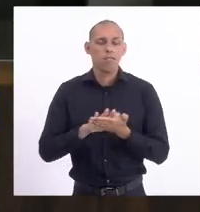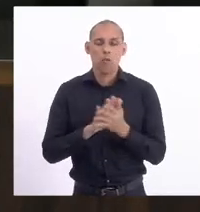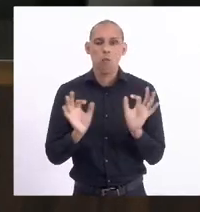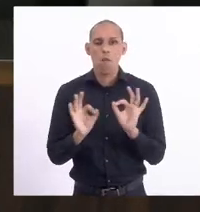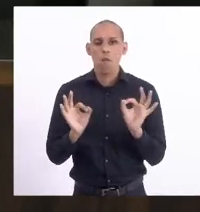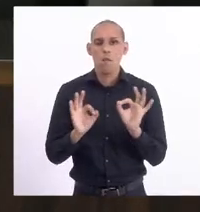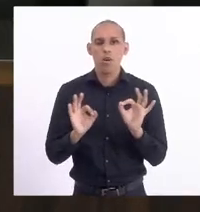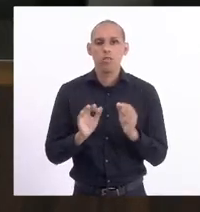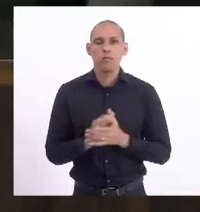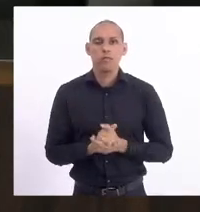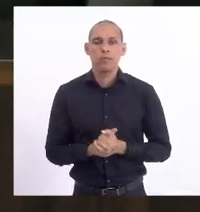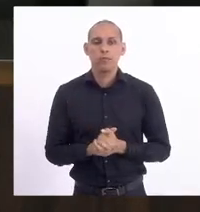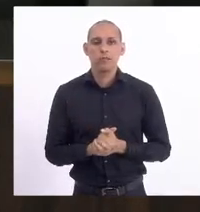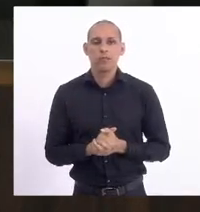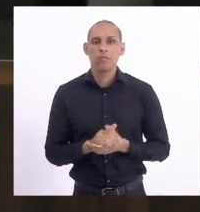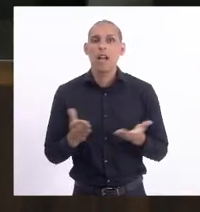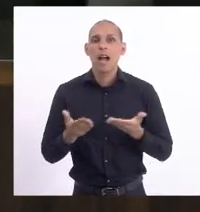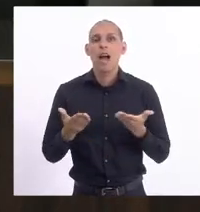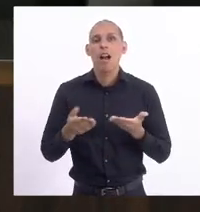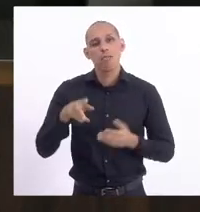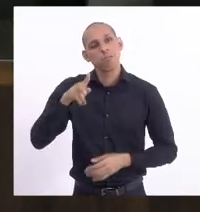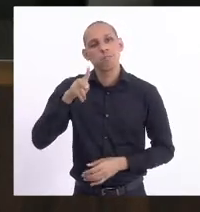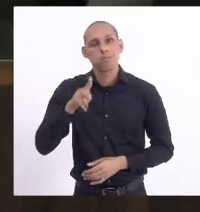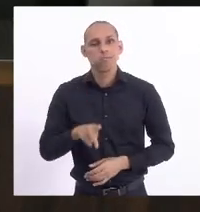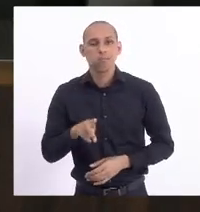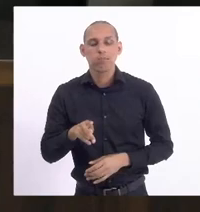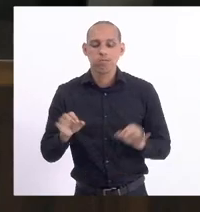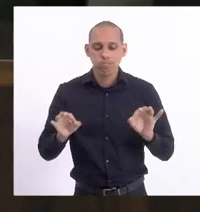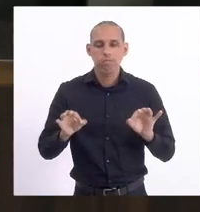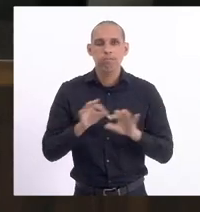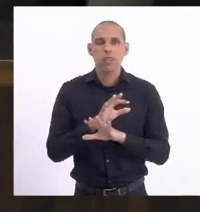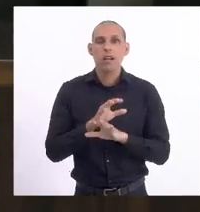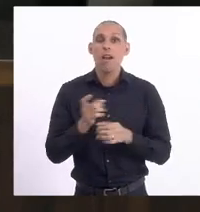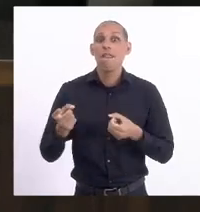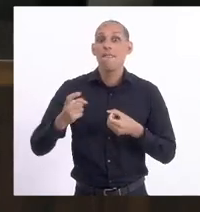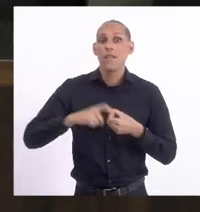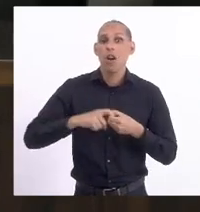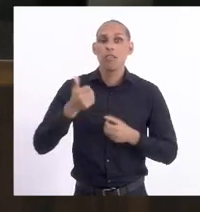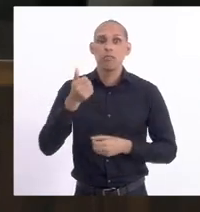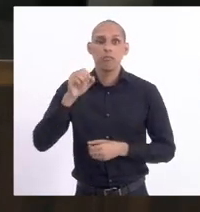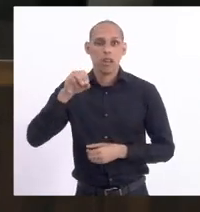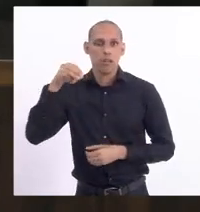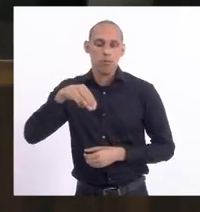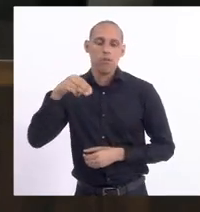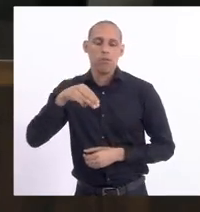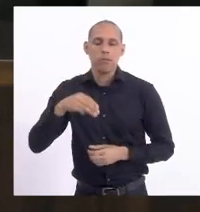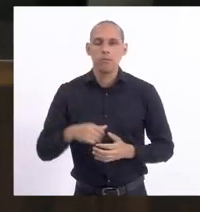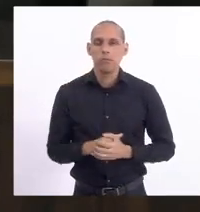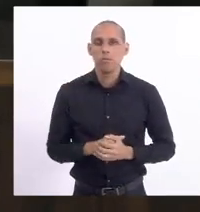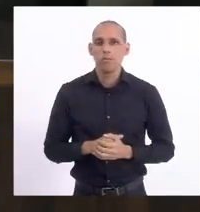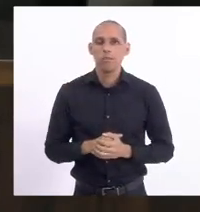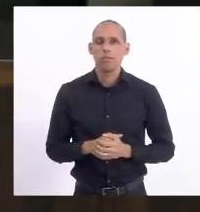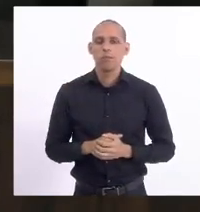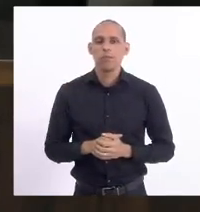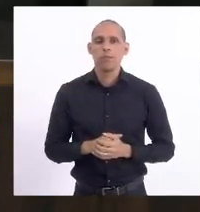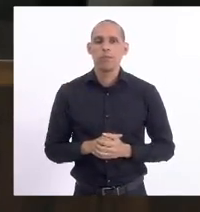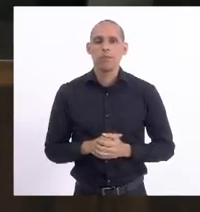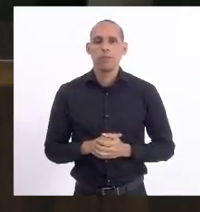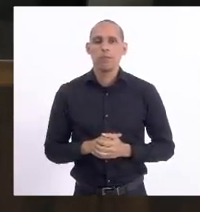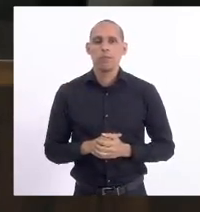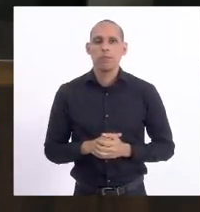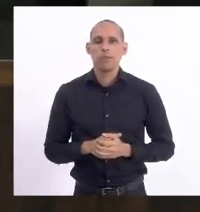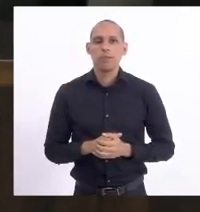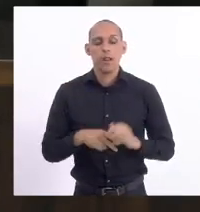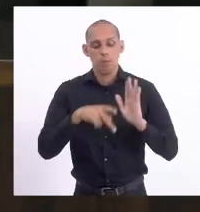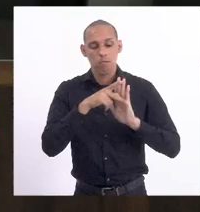na ordem do dia. A presidência vai dar por encerrada e vai voltar em 10 minutos, por conta do